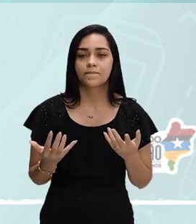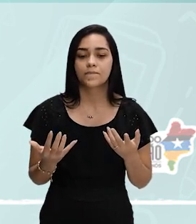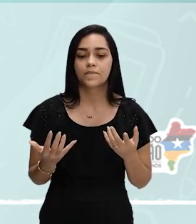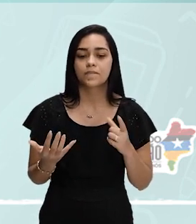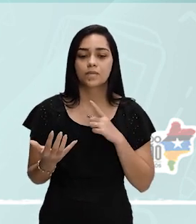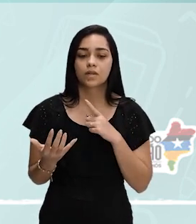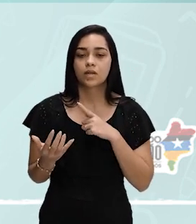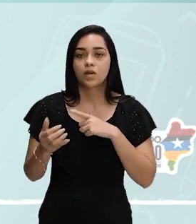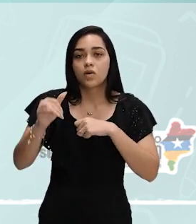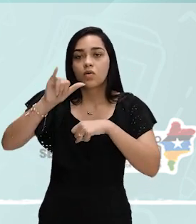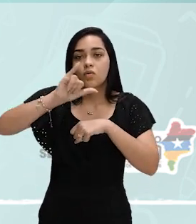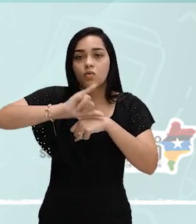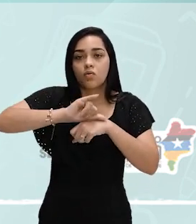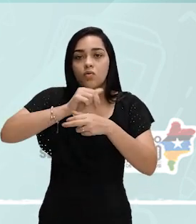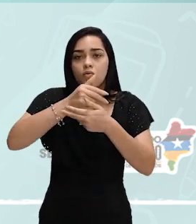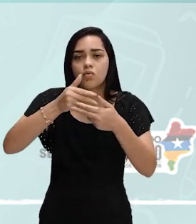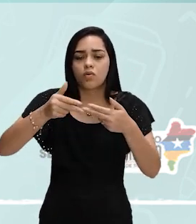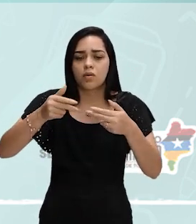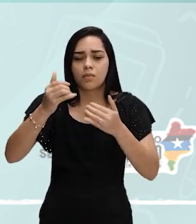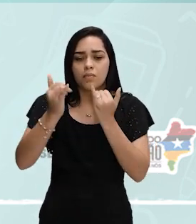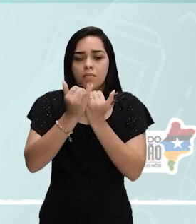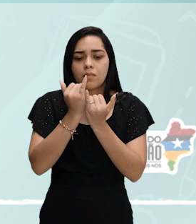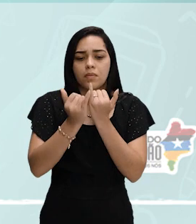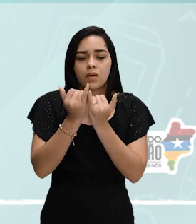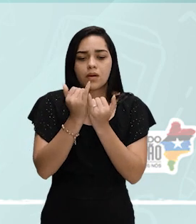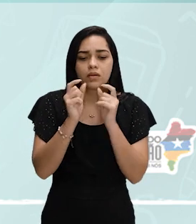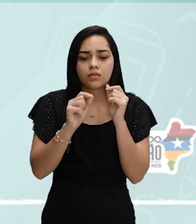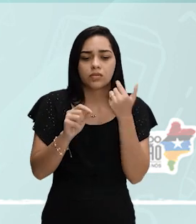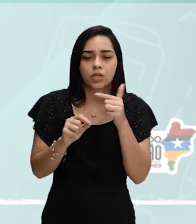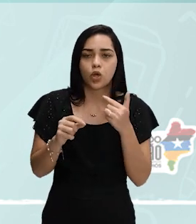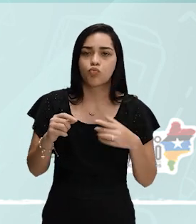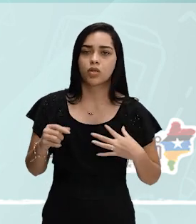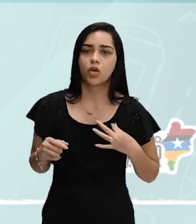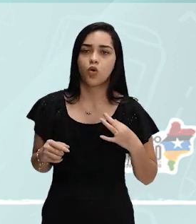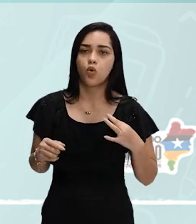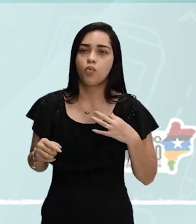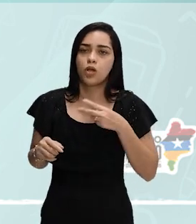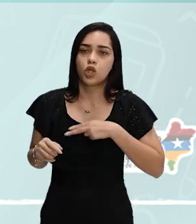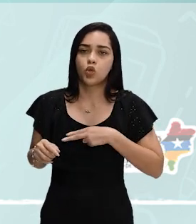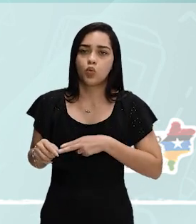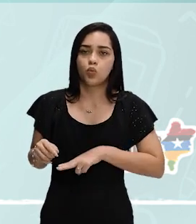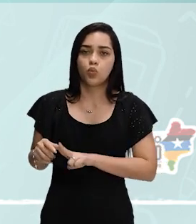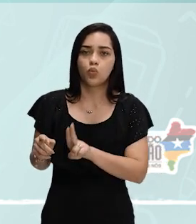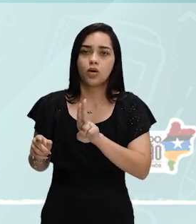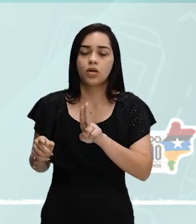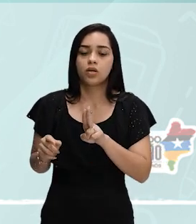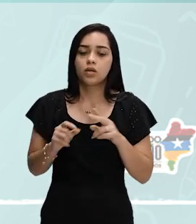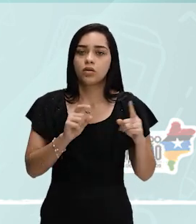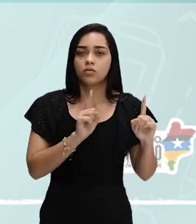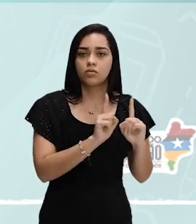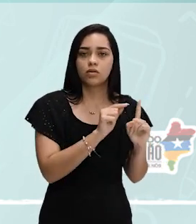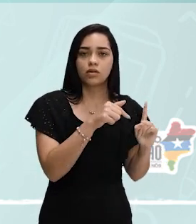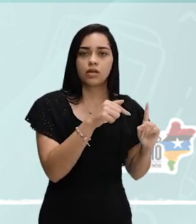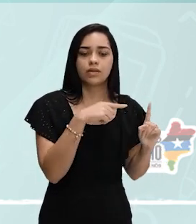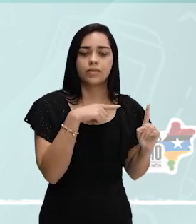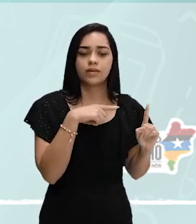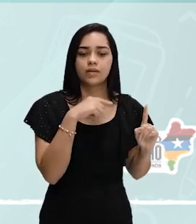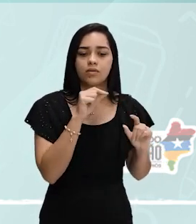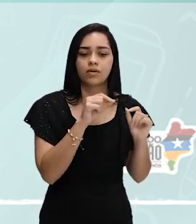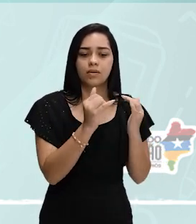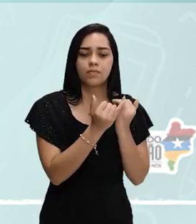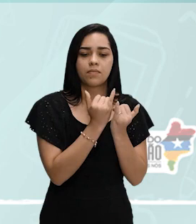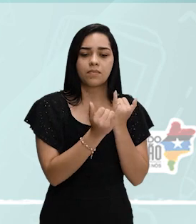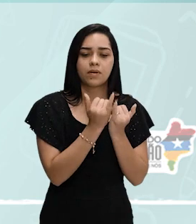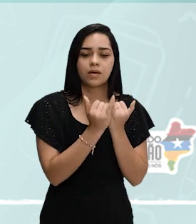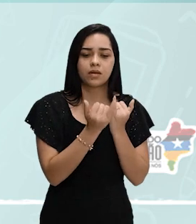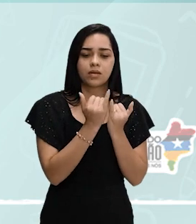caracteriza quem ela é. Essa personagem está sem roupas, né? Está nua, E do lado dela a gente tem aí algo onde dá